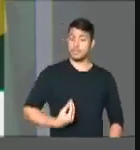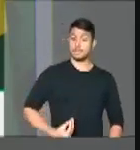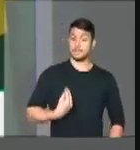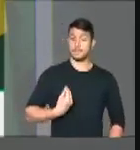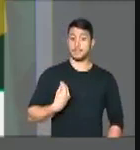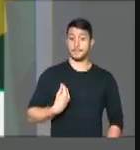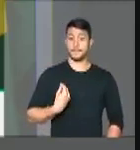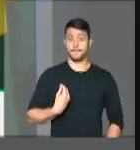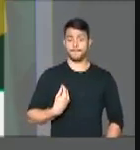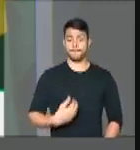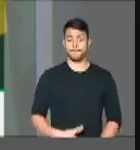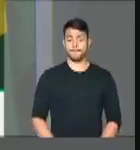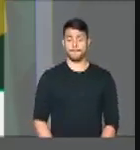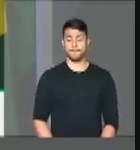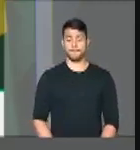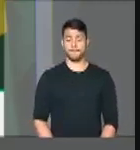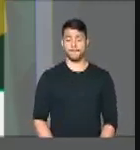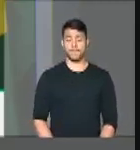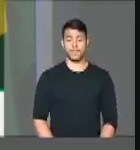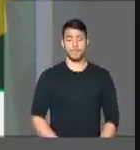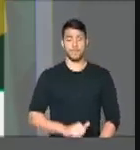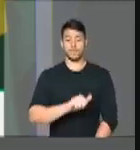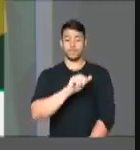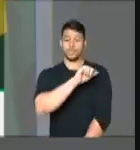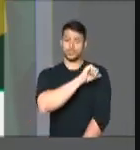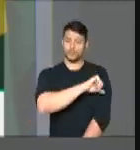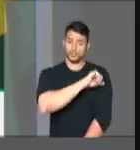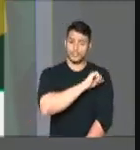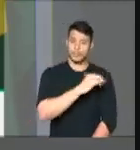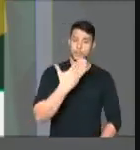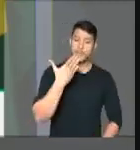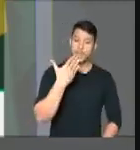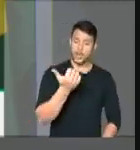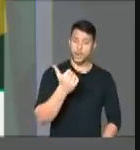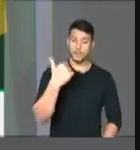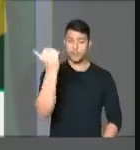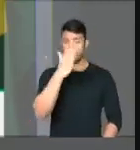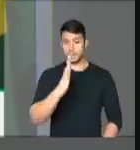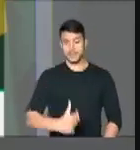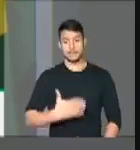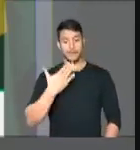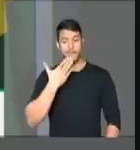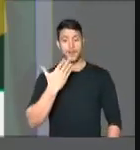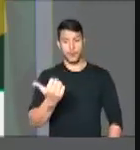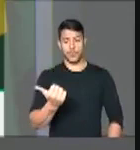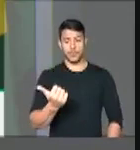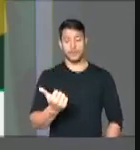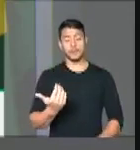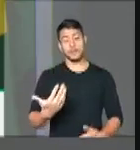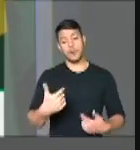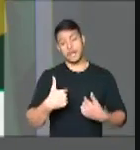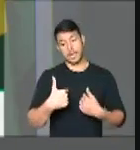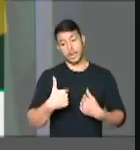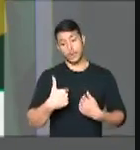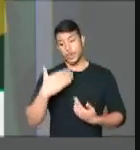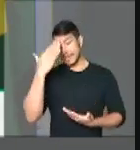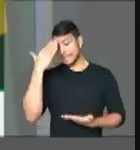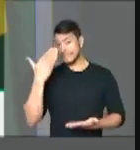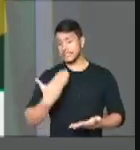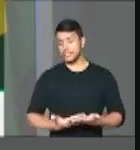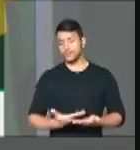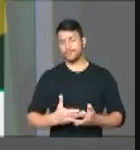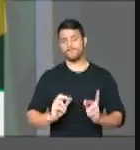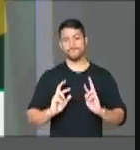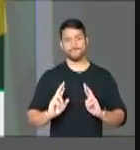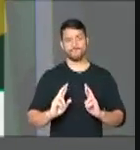lutar por um Rio muito melhor, por um Brasil muito melhor. E eu tenho confiança que a